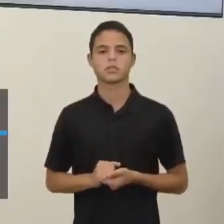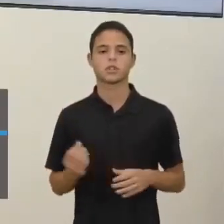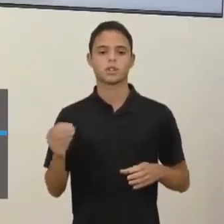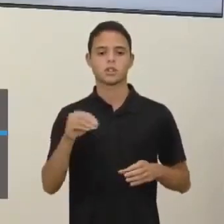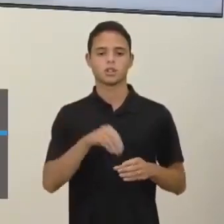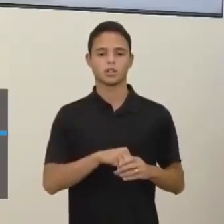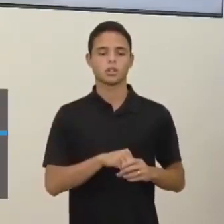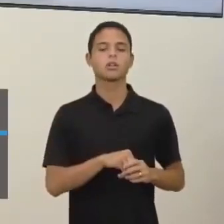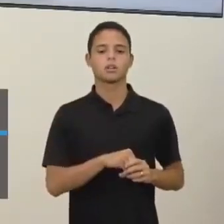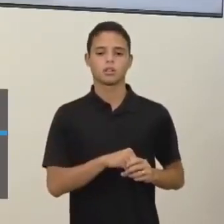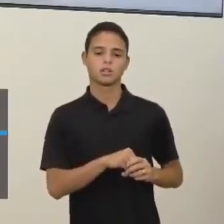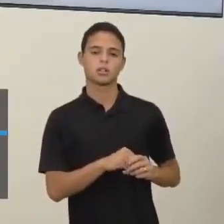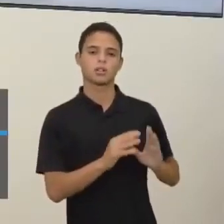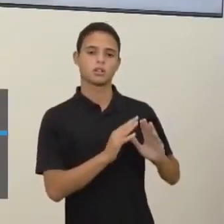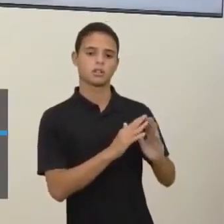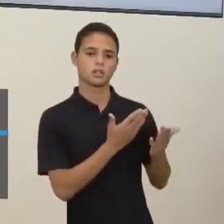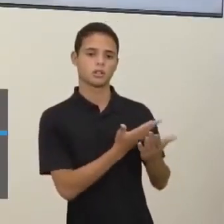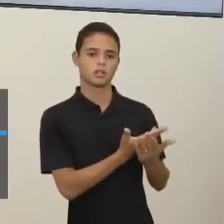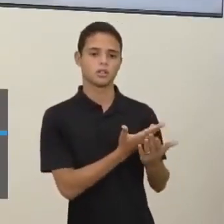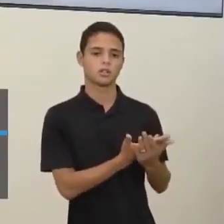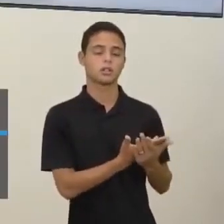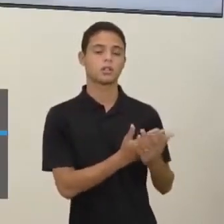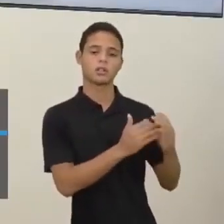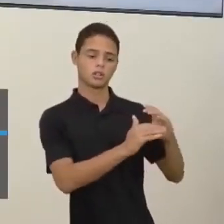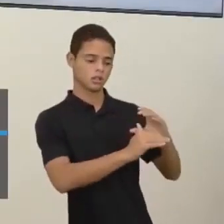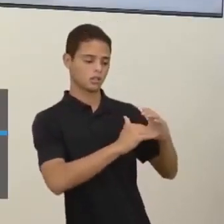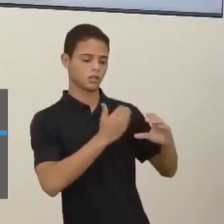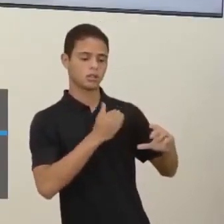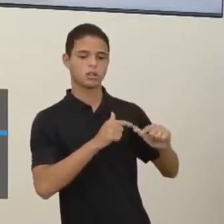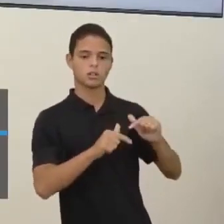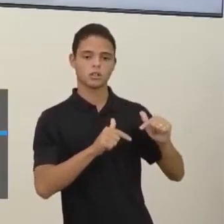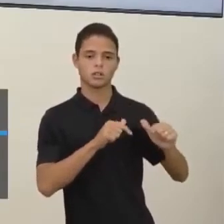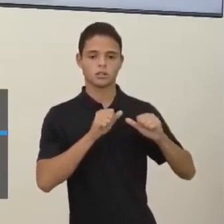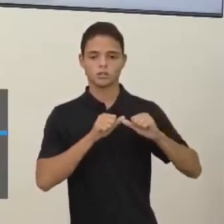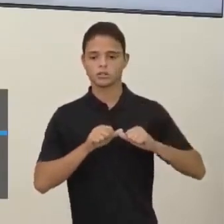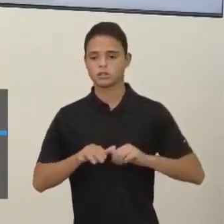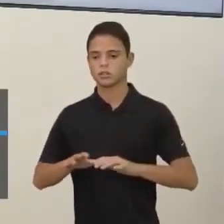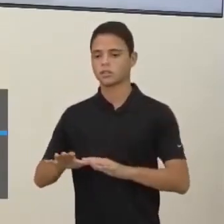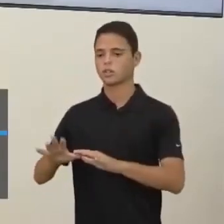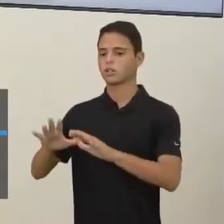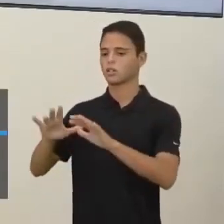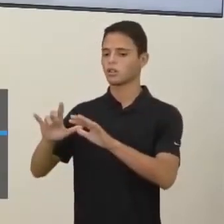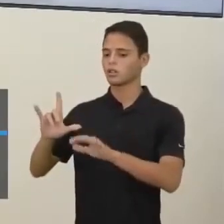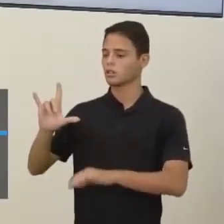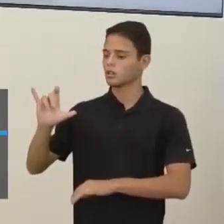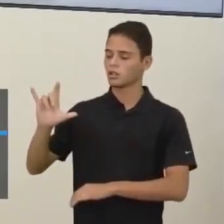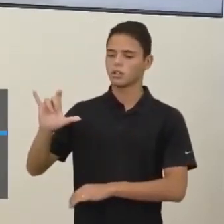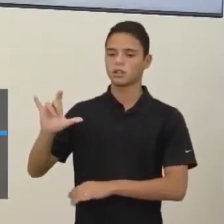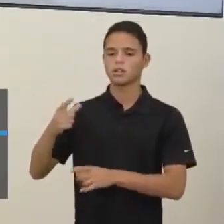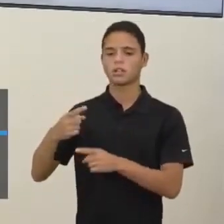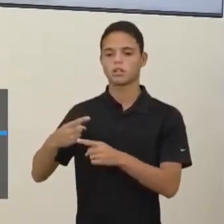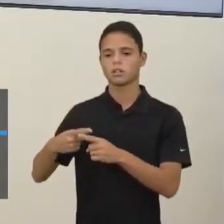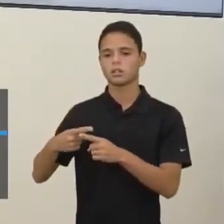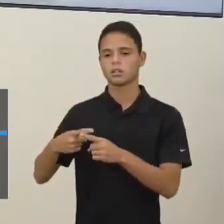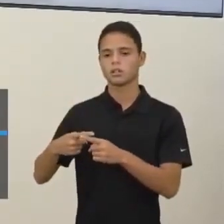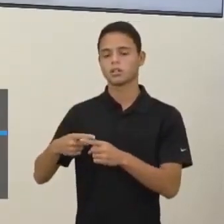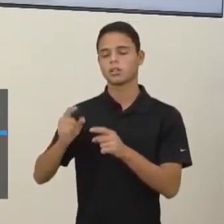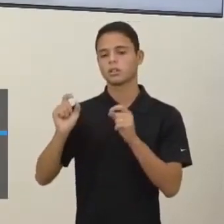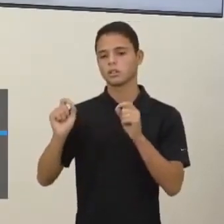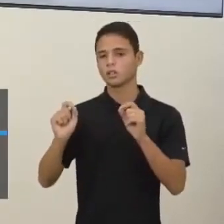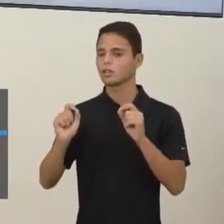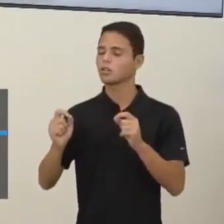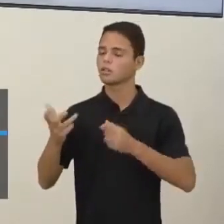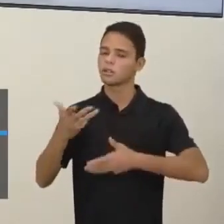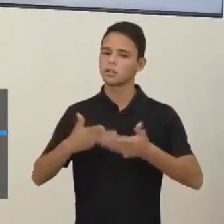Mas quando vocês mandam o trabalho pra gente, normalmente a gente compartilha também, compartilha nos stories e tal. Por quê? Porque isso é uma divulgação de boas práticas. Às